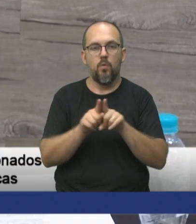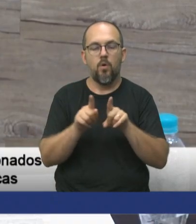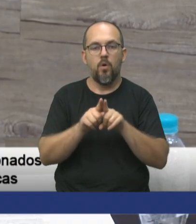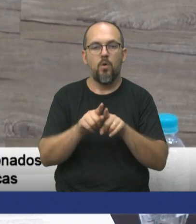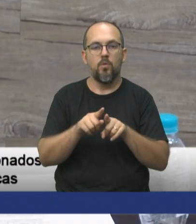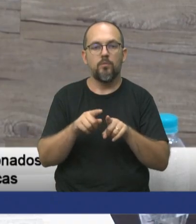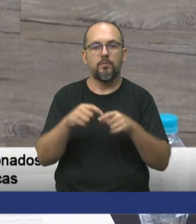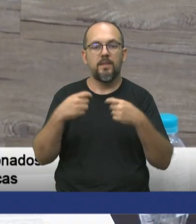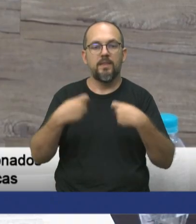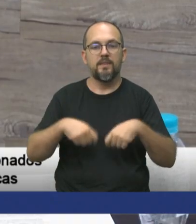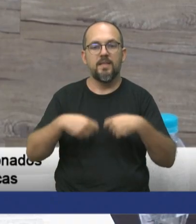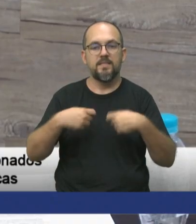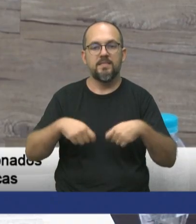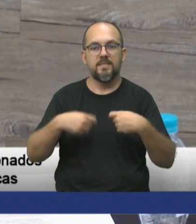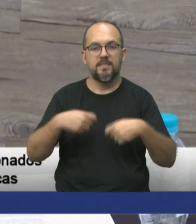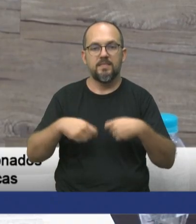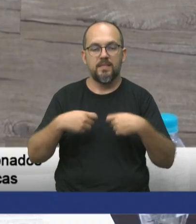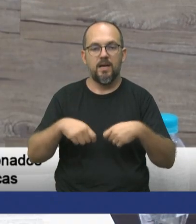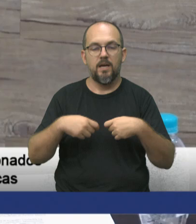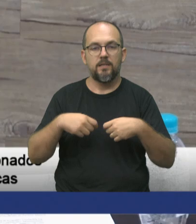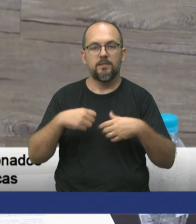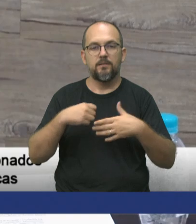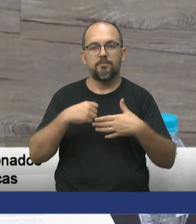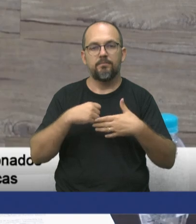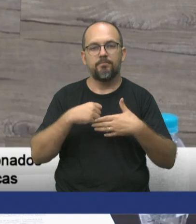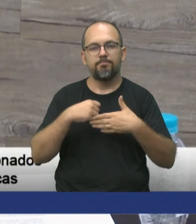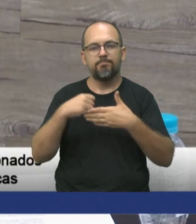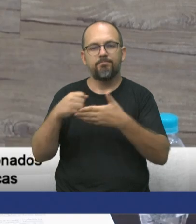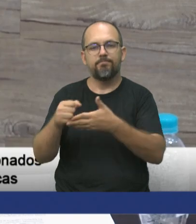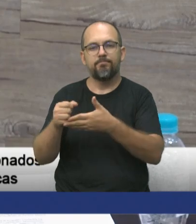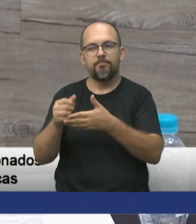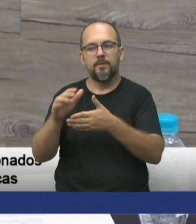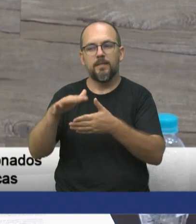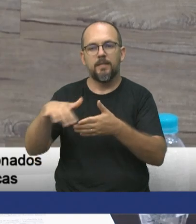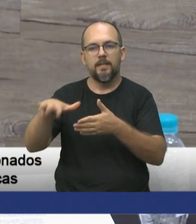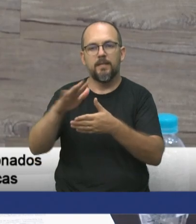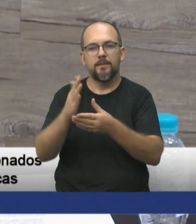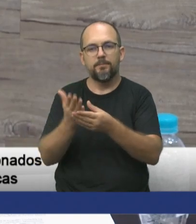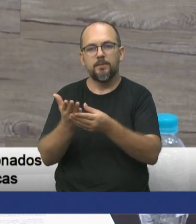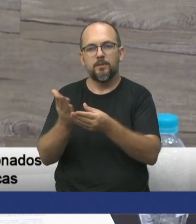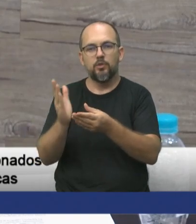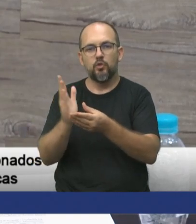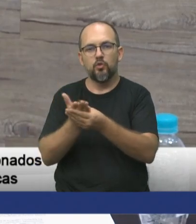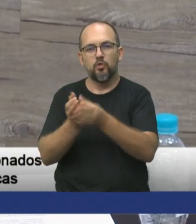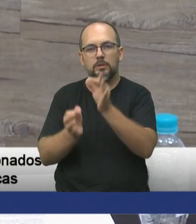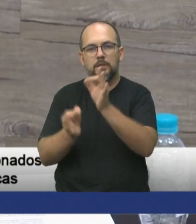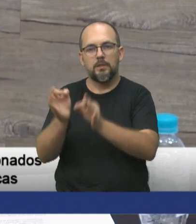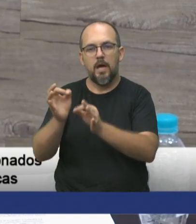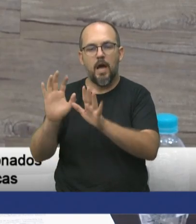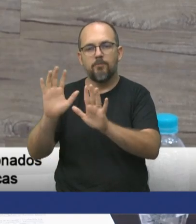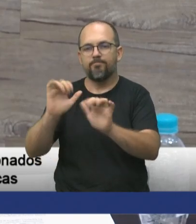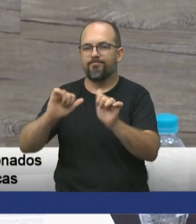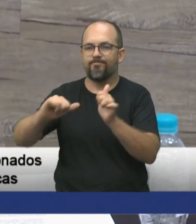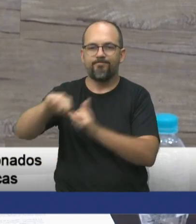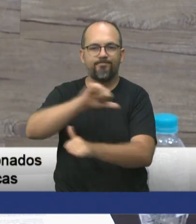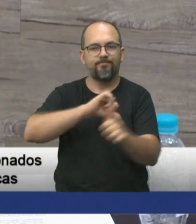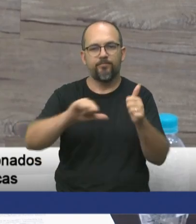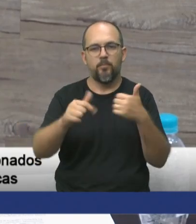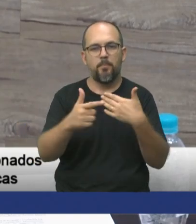necessidades, leva para uma discussão de judicialização da qual a gente desvirtua o papel e a função social da